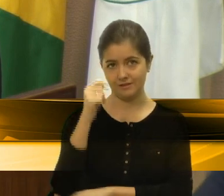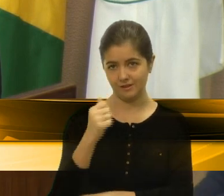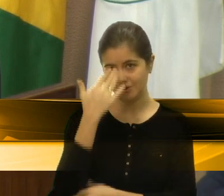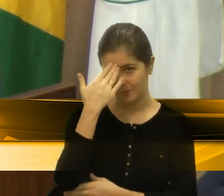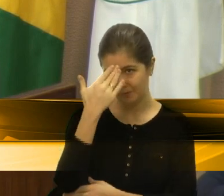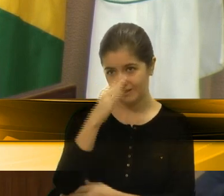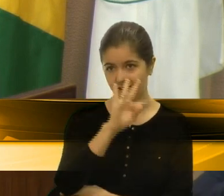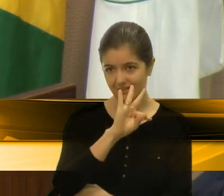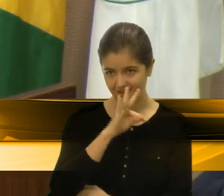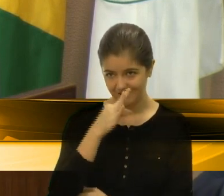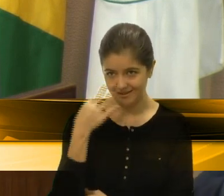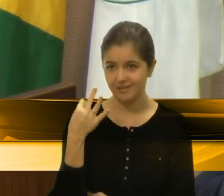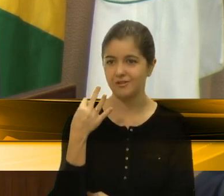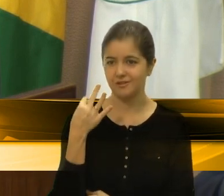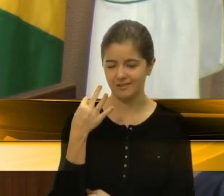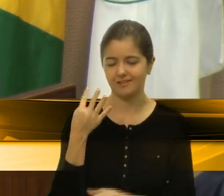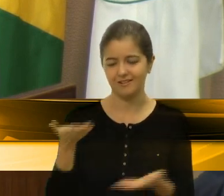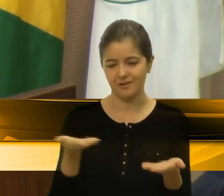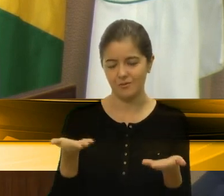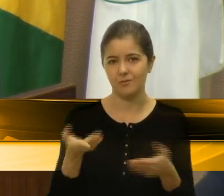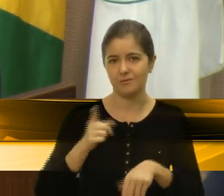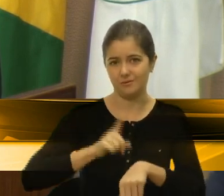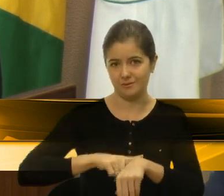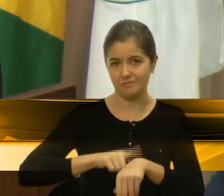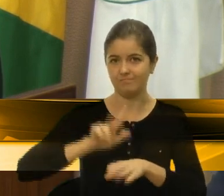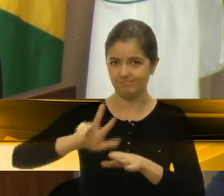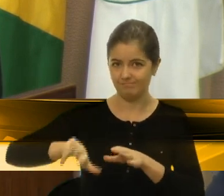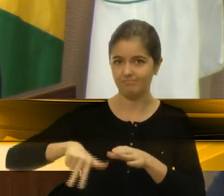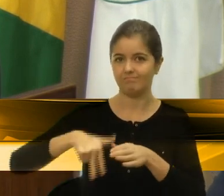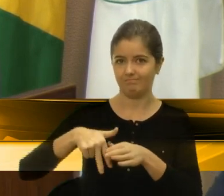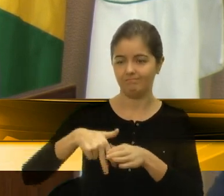né, por nos conceder esse espaço super importante para nós.